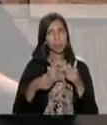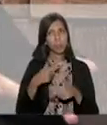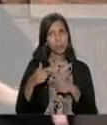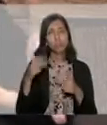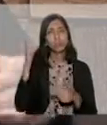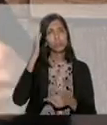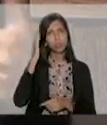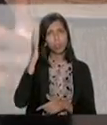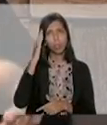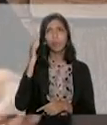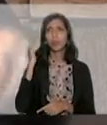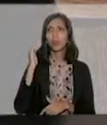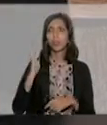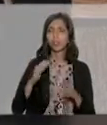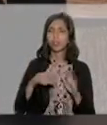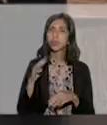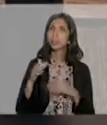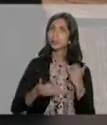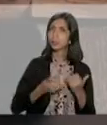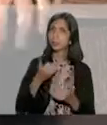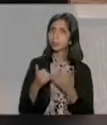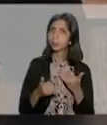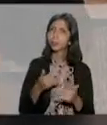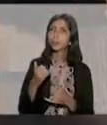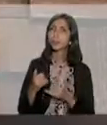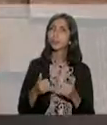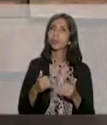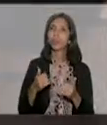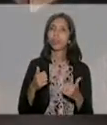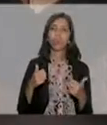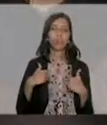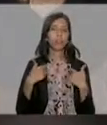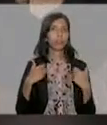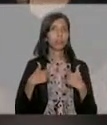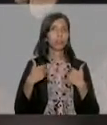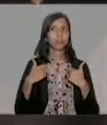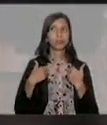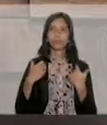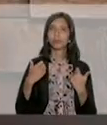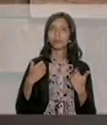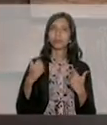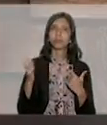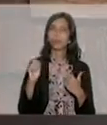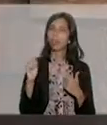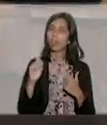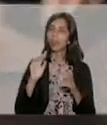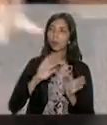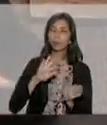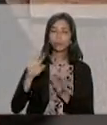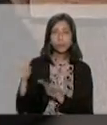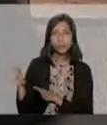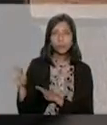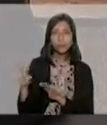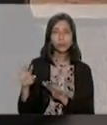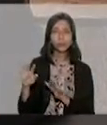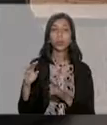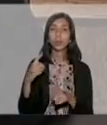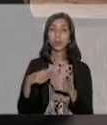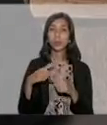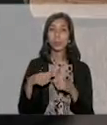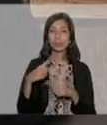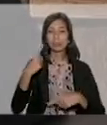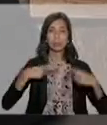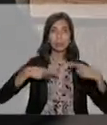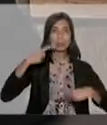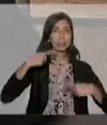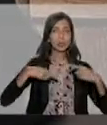maneira assim, claro, você tem que, a gente até brinca, né? Colocar o ego num cabidezinho antes de entrar, porque se você